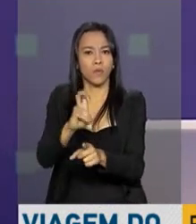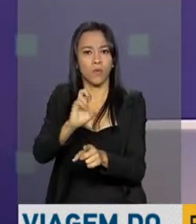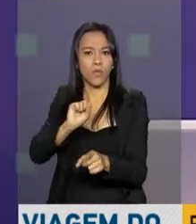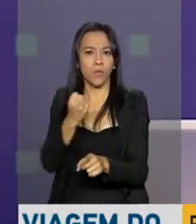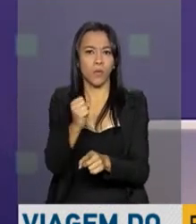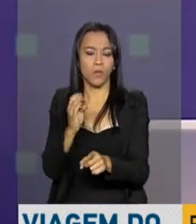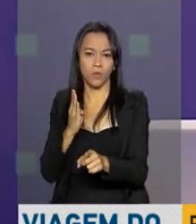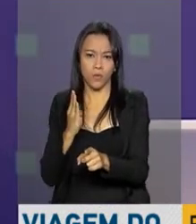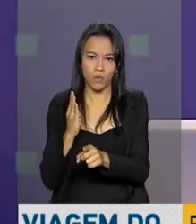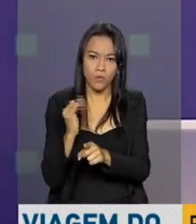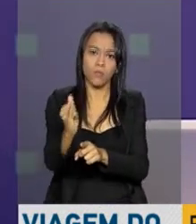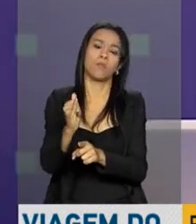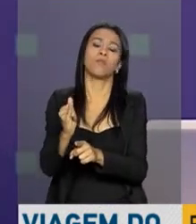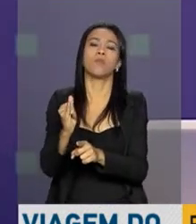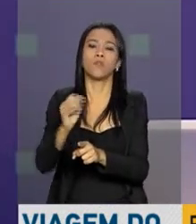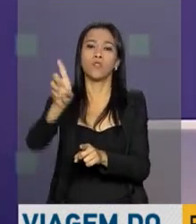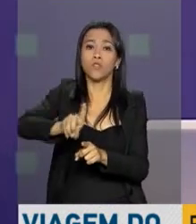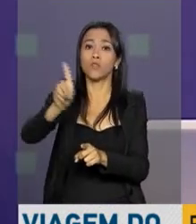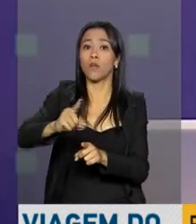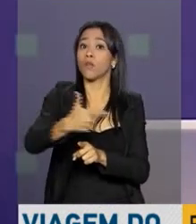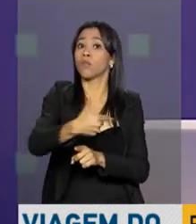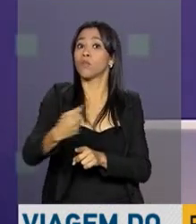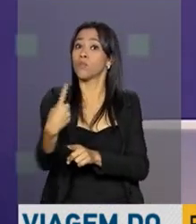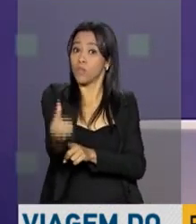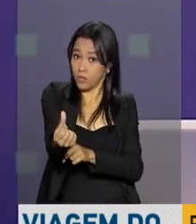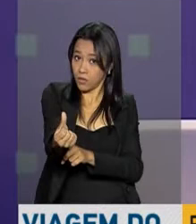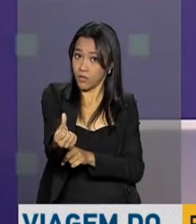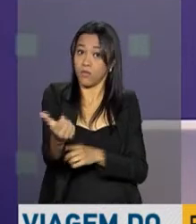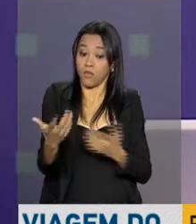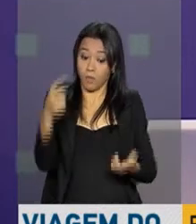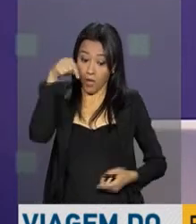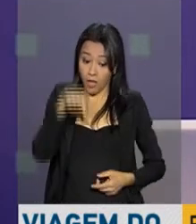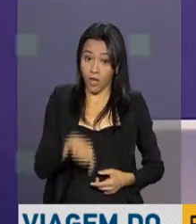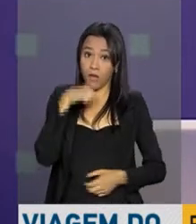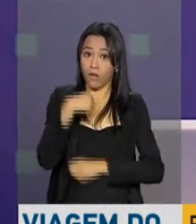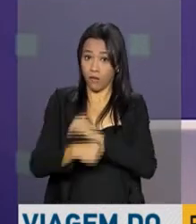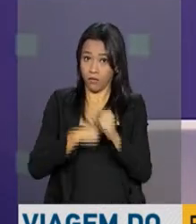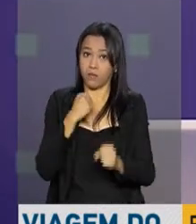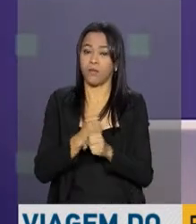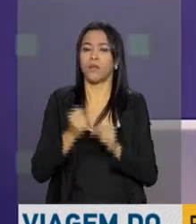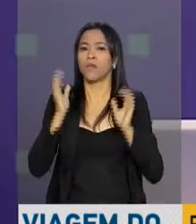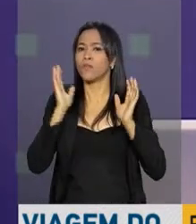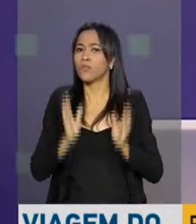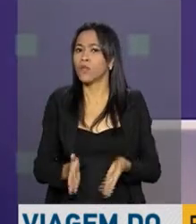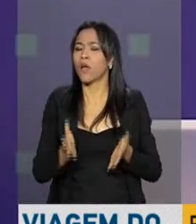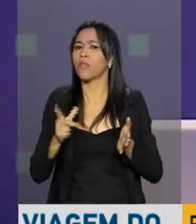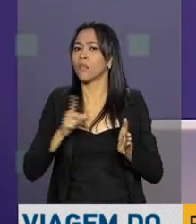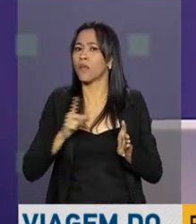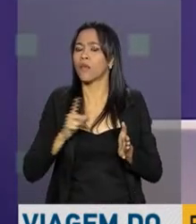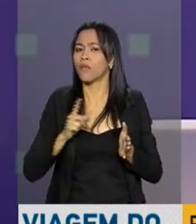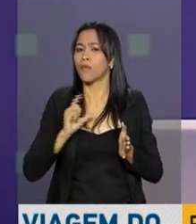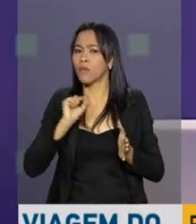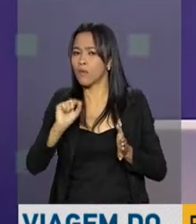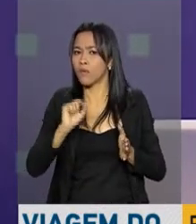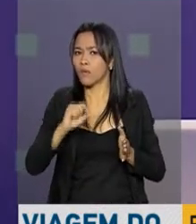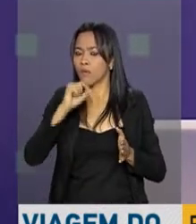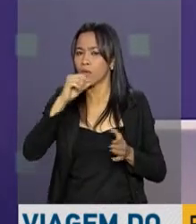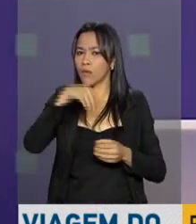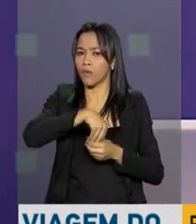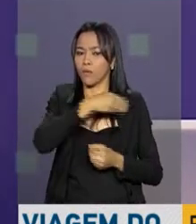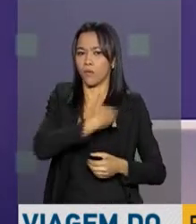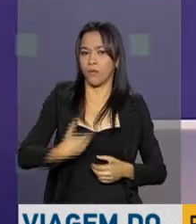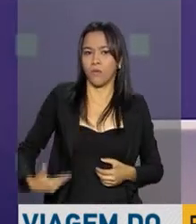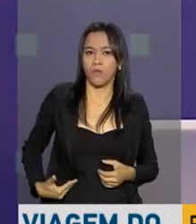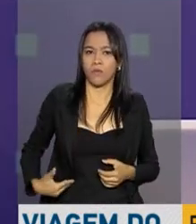dólares em 2016. Este ano, aliás, já registra o nosso governo, já